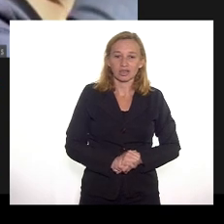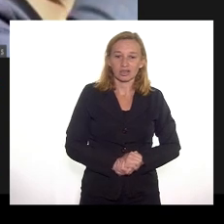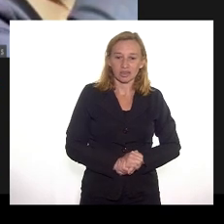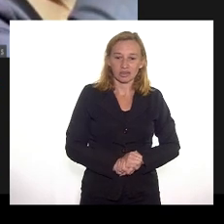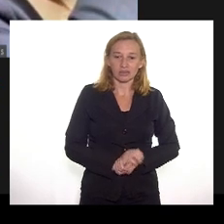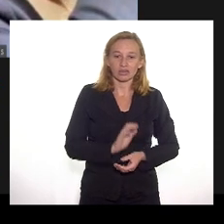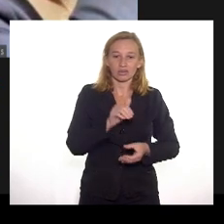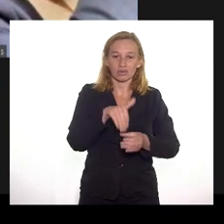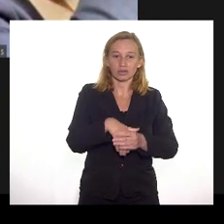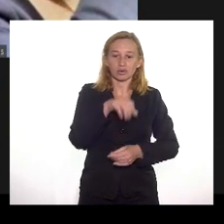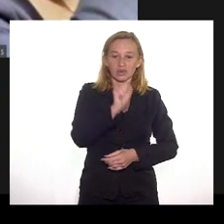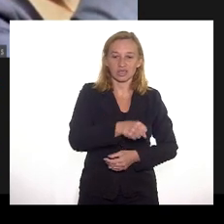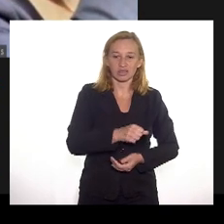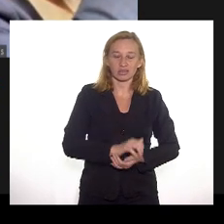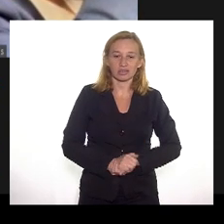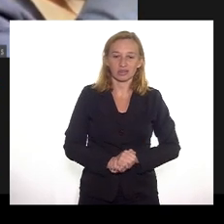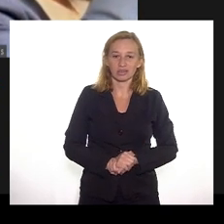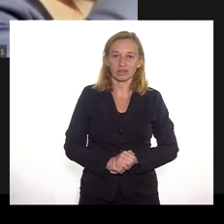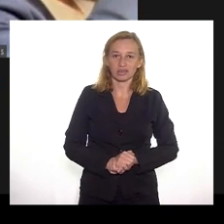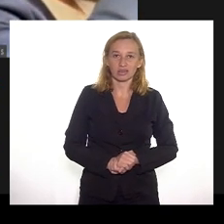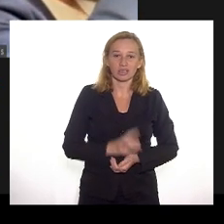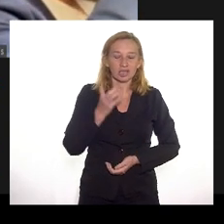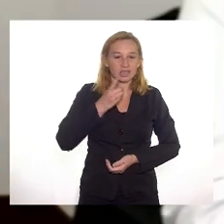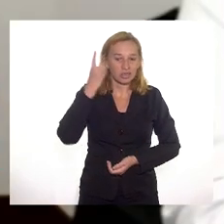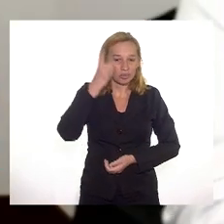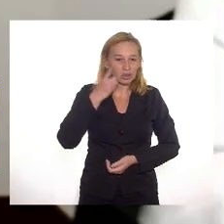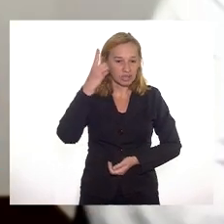Deputado Anderson Alexandre votou sim.